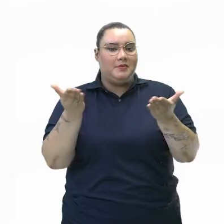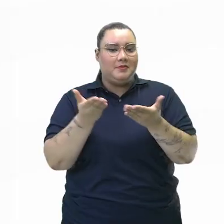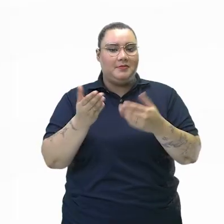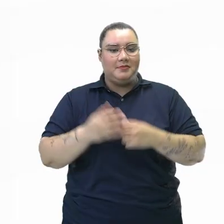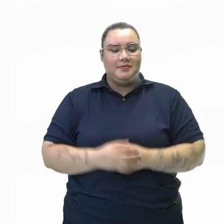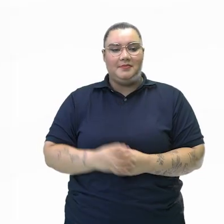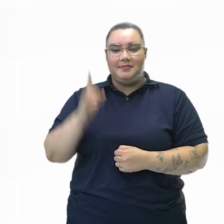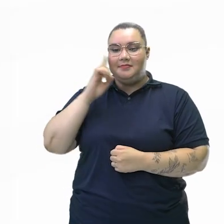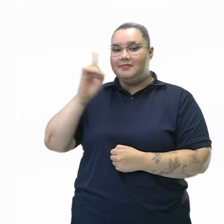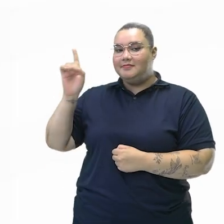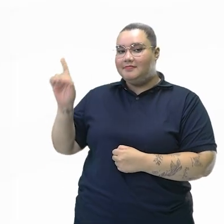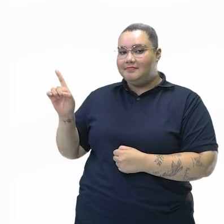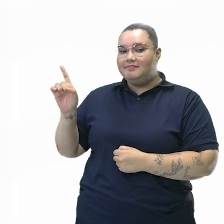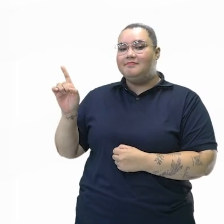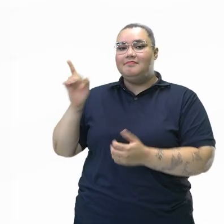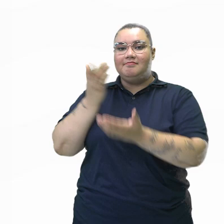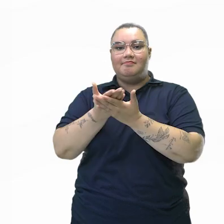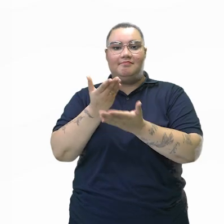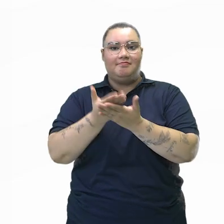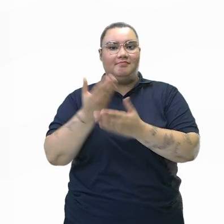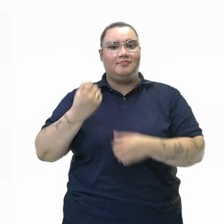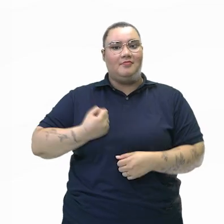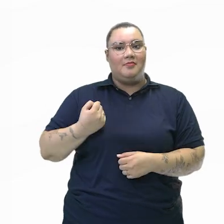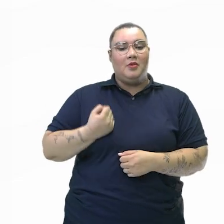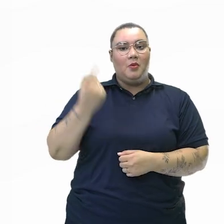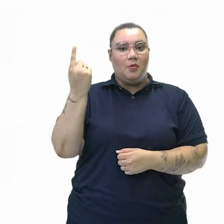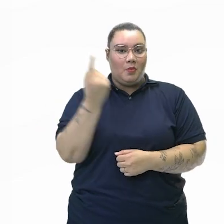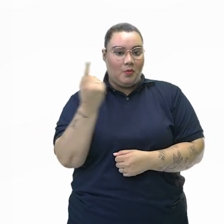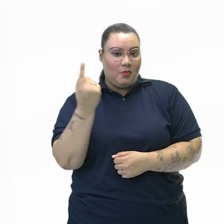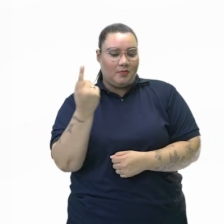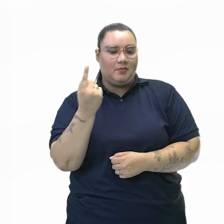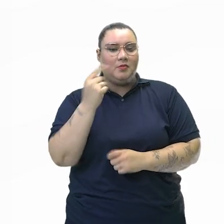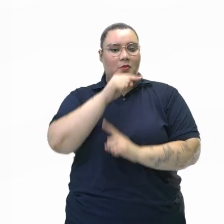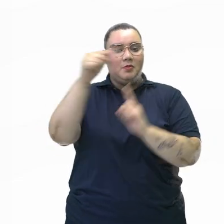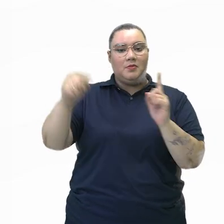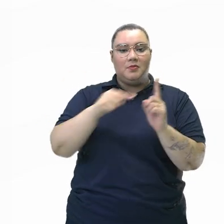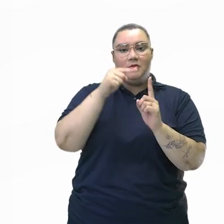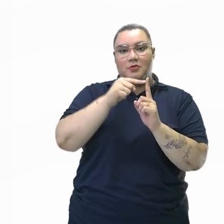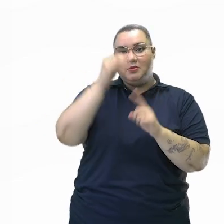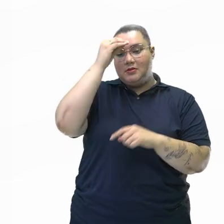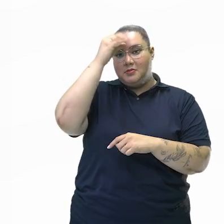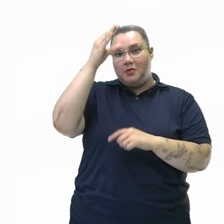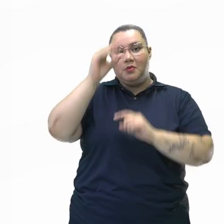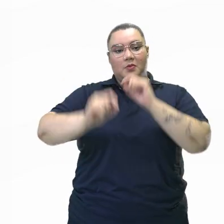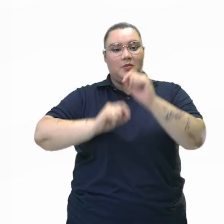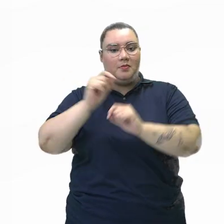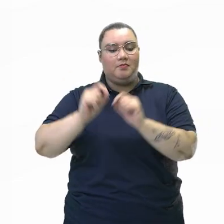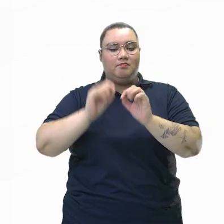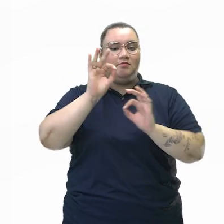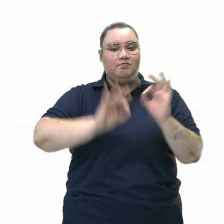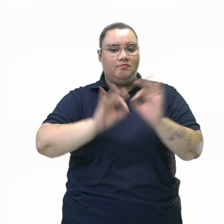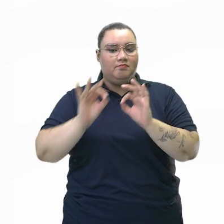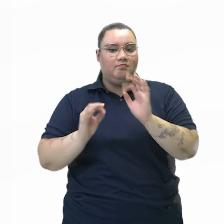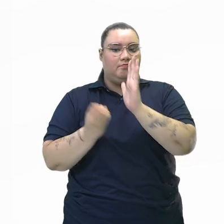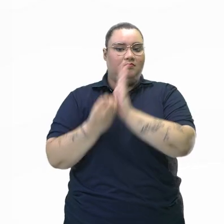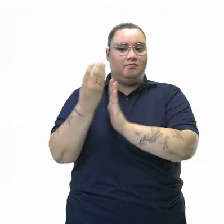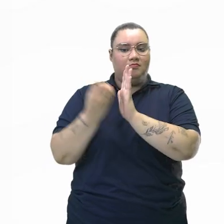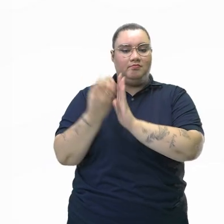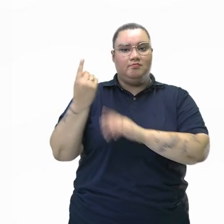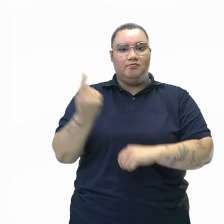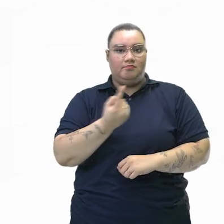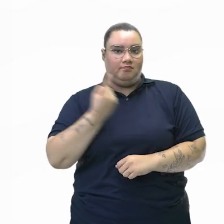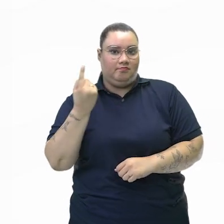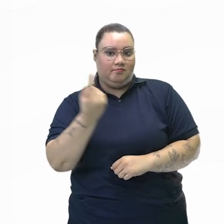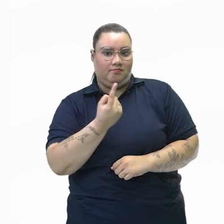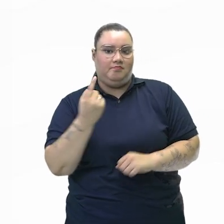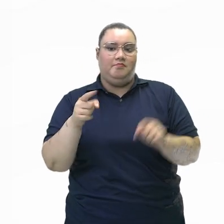hoje? Muito bem, hoje é a nossa aula número 1, que tem por objeto de conhecimento processos de